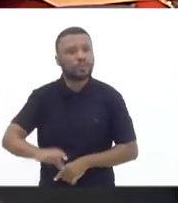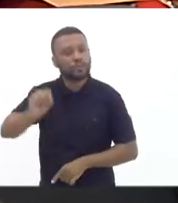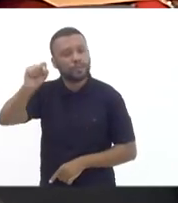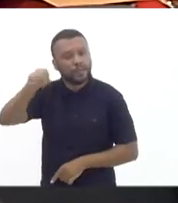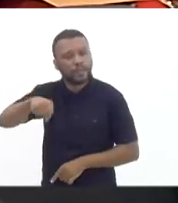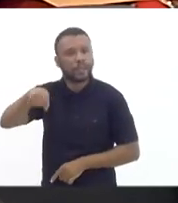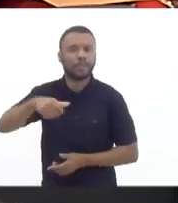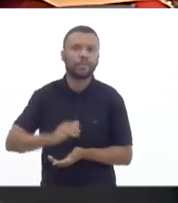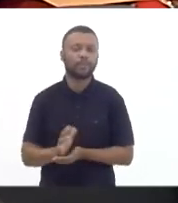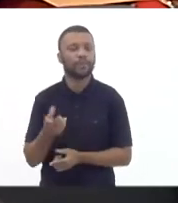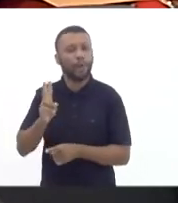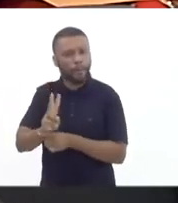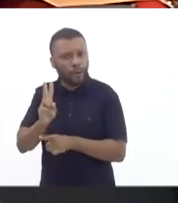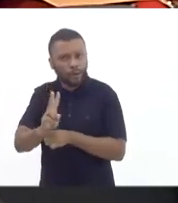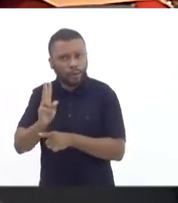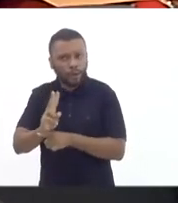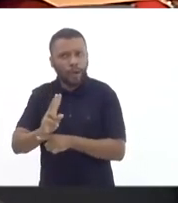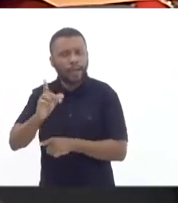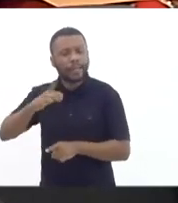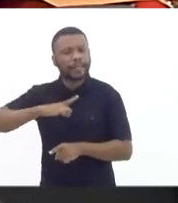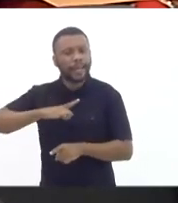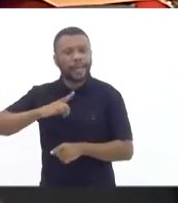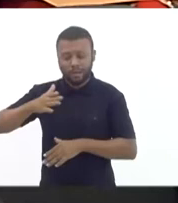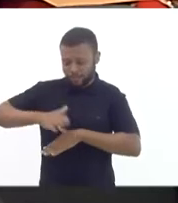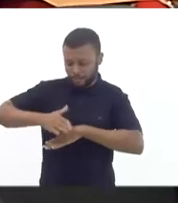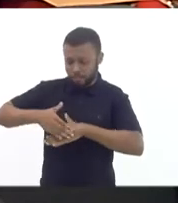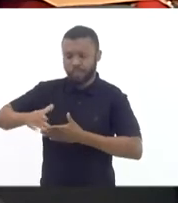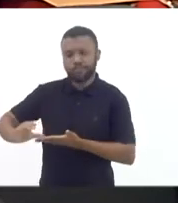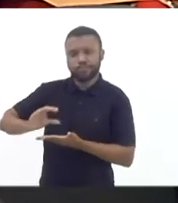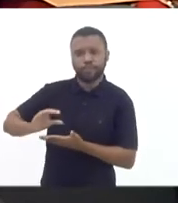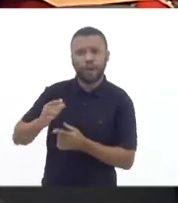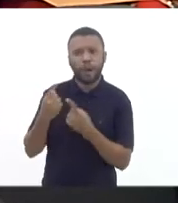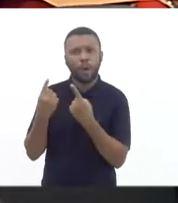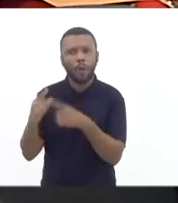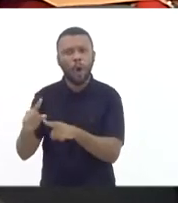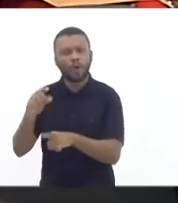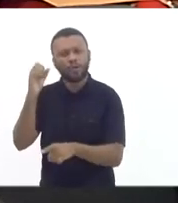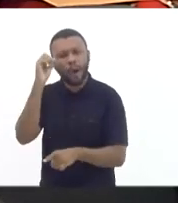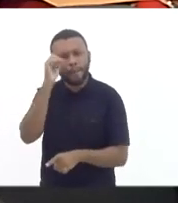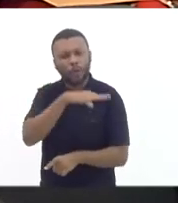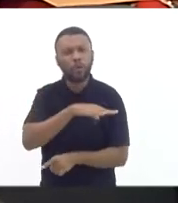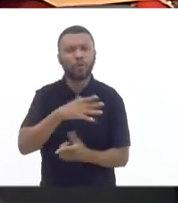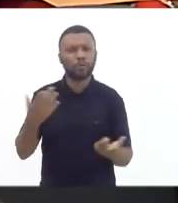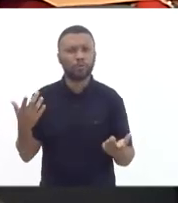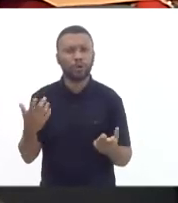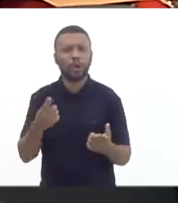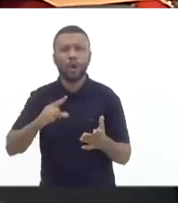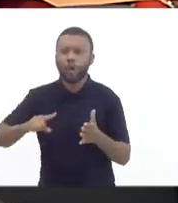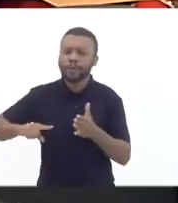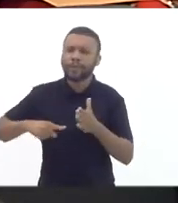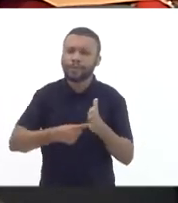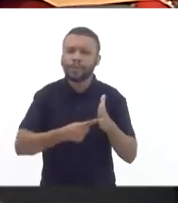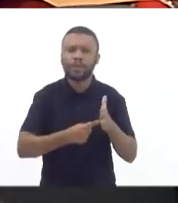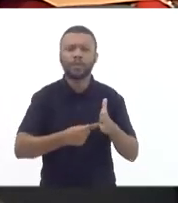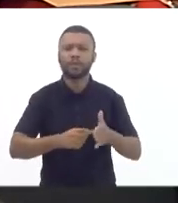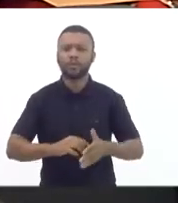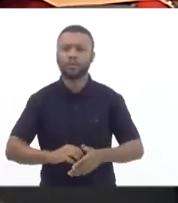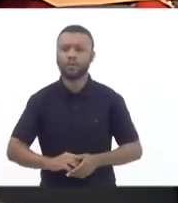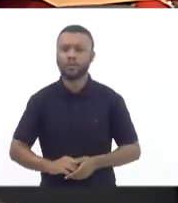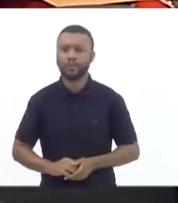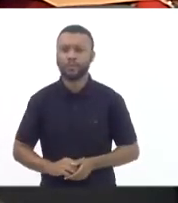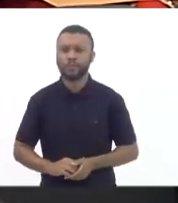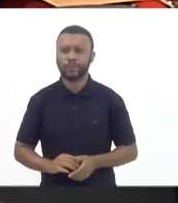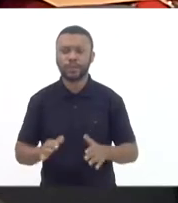o protetor, ele faz do seu dinheiro. Quanto é uma golden? Eu digo para o senhor, de 130 a 180 reais. Então,